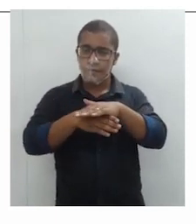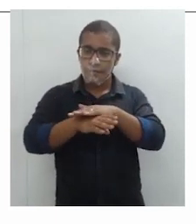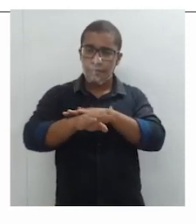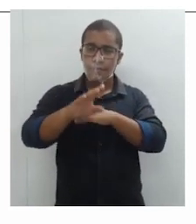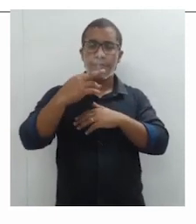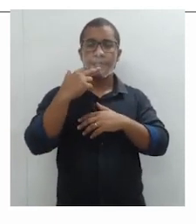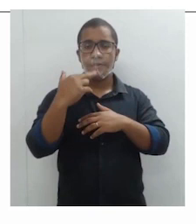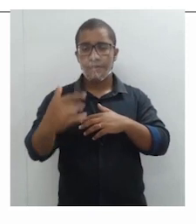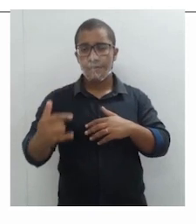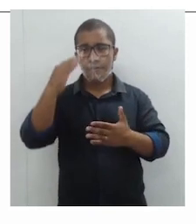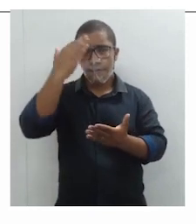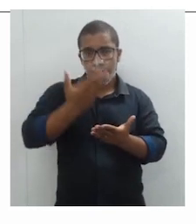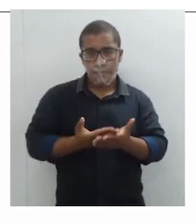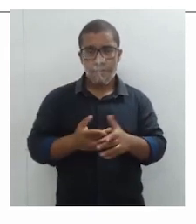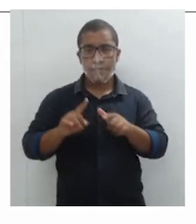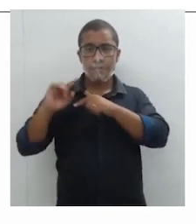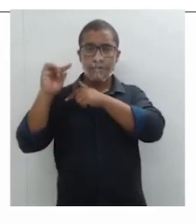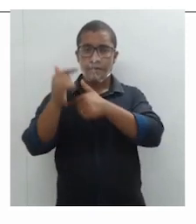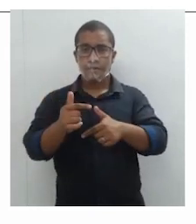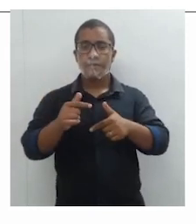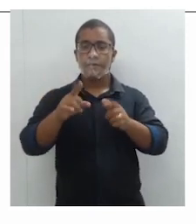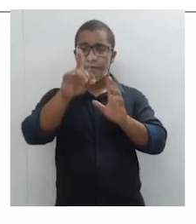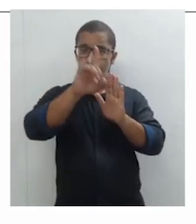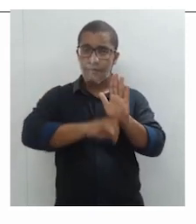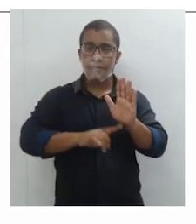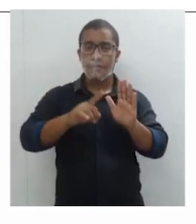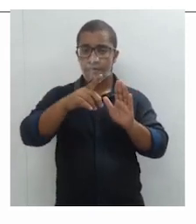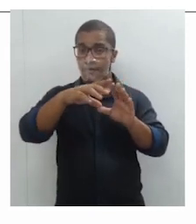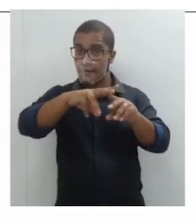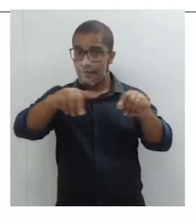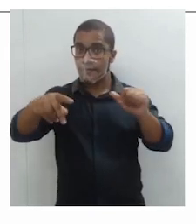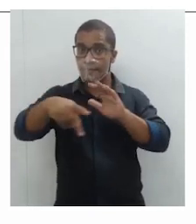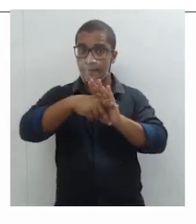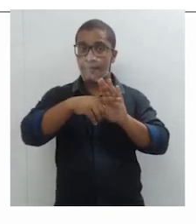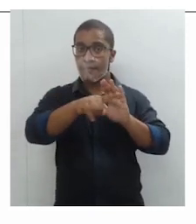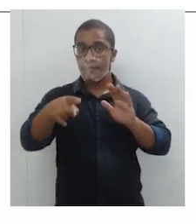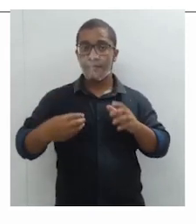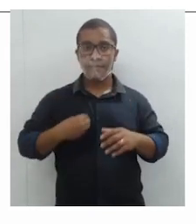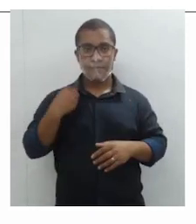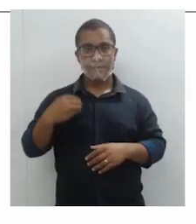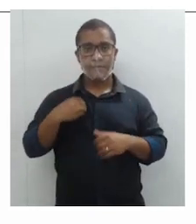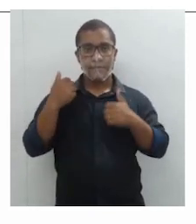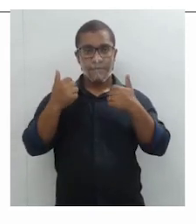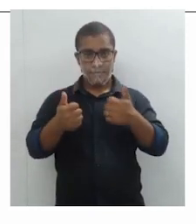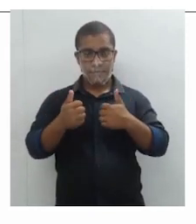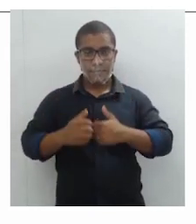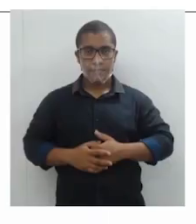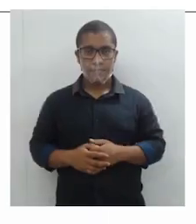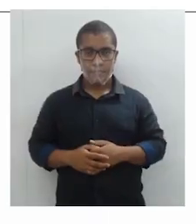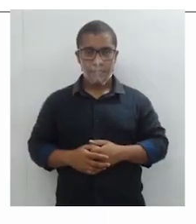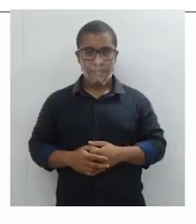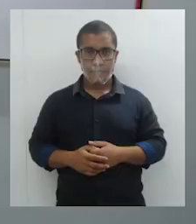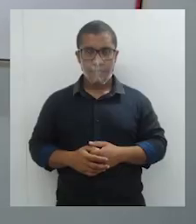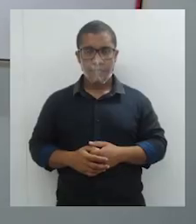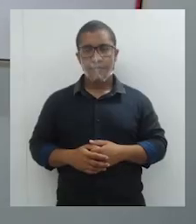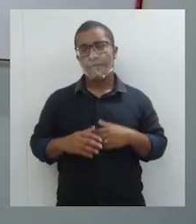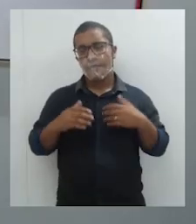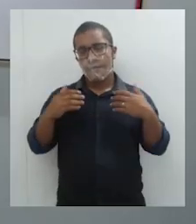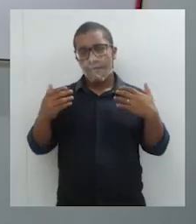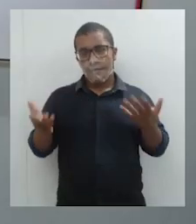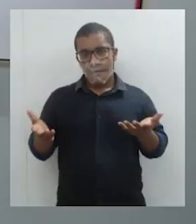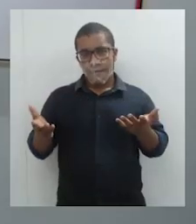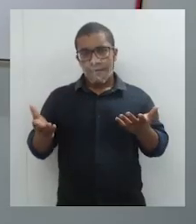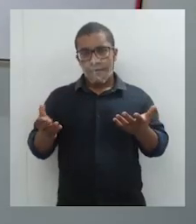e os direitos originários sobre as terras em que eles habitam cortando para mim aqui então